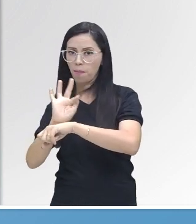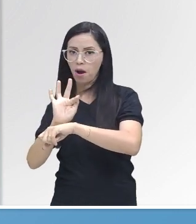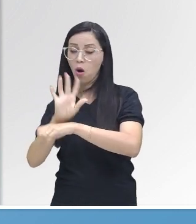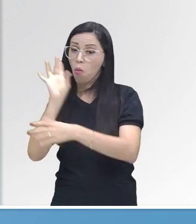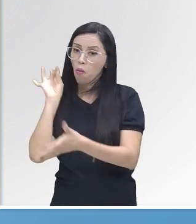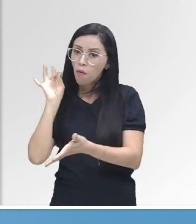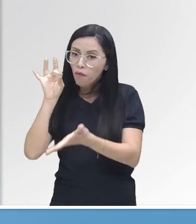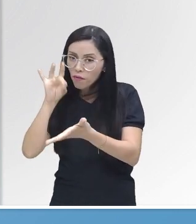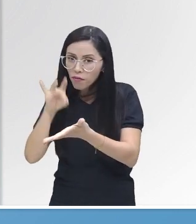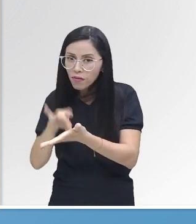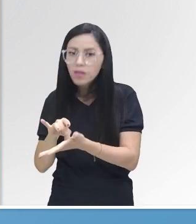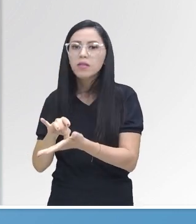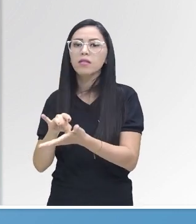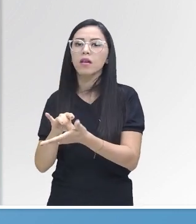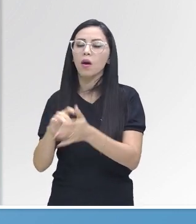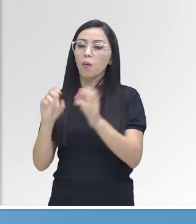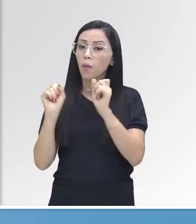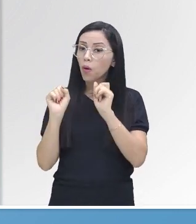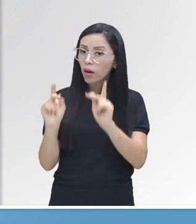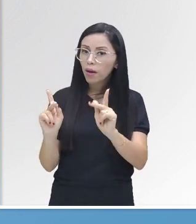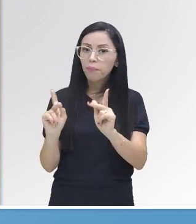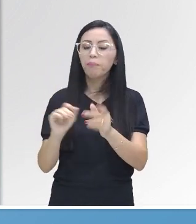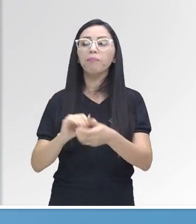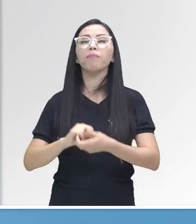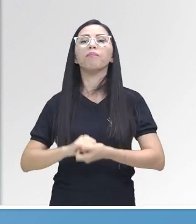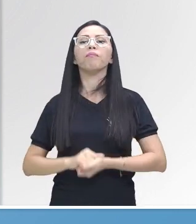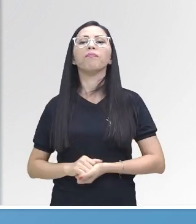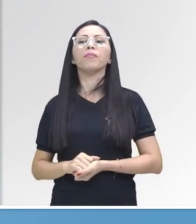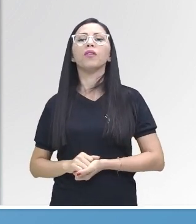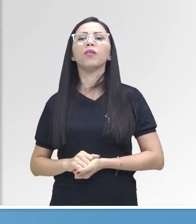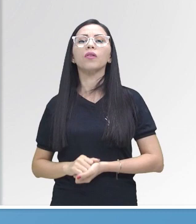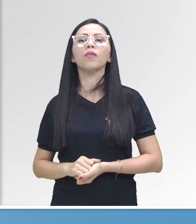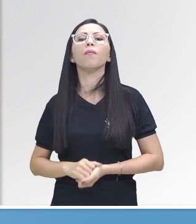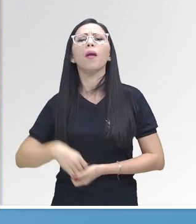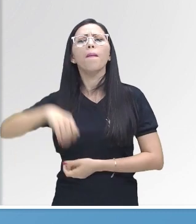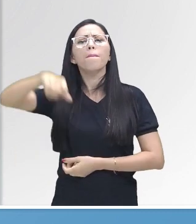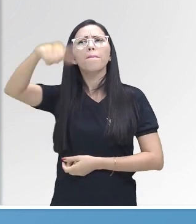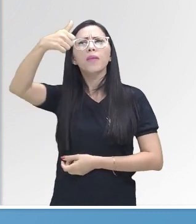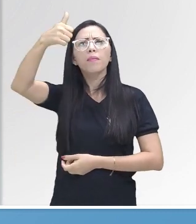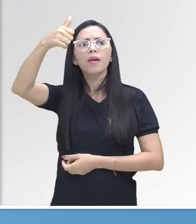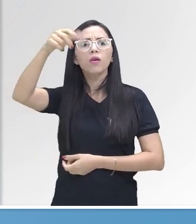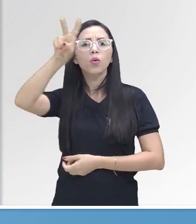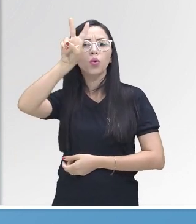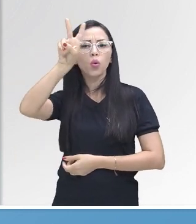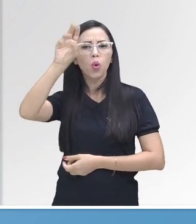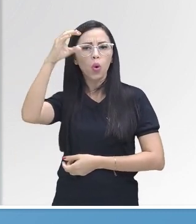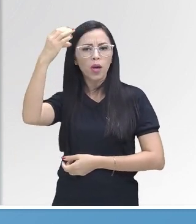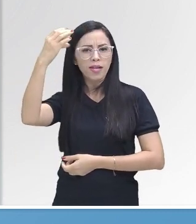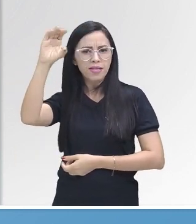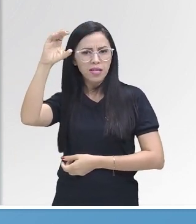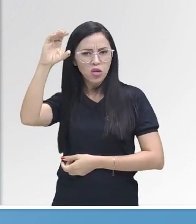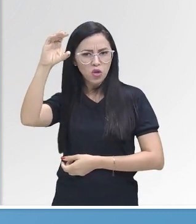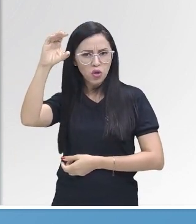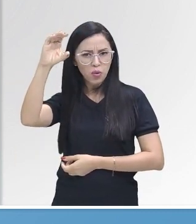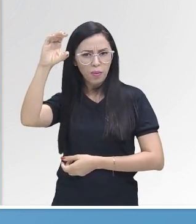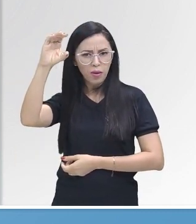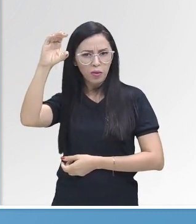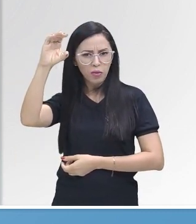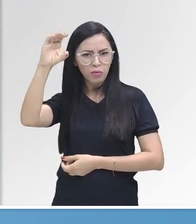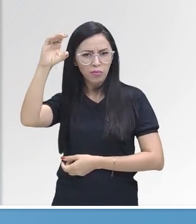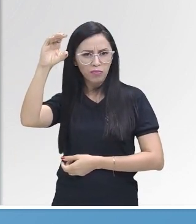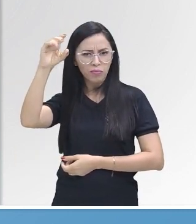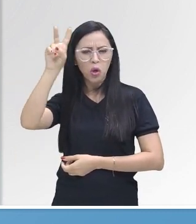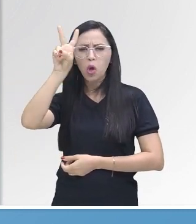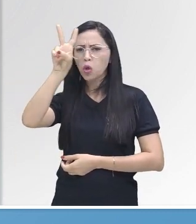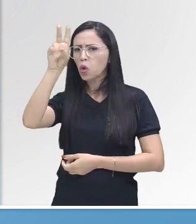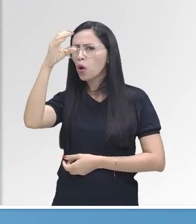marcar como padronizado, tá bom? Então, vamos lá. 2 centímetros. Tá marcando. Padronizada ou